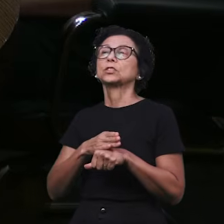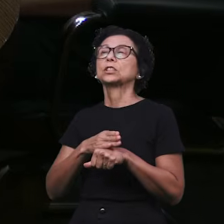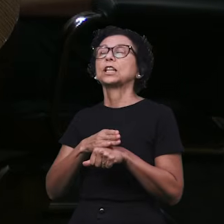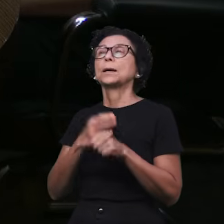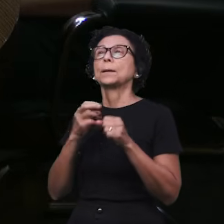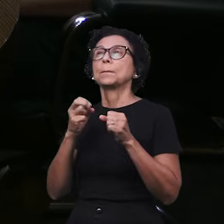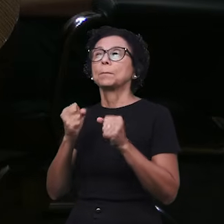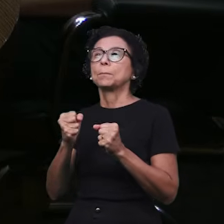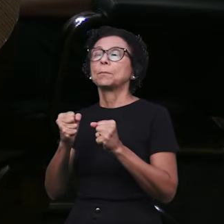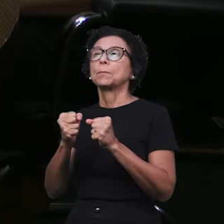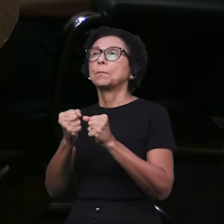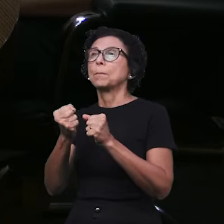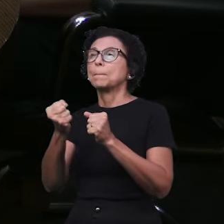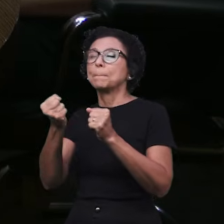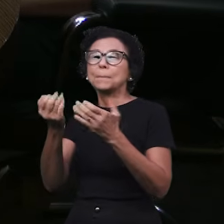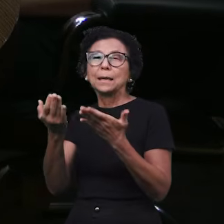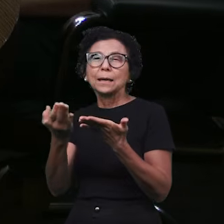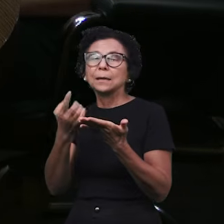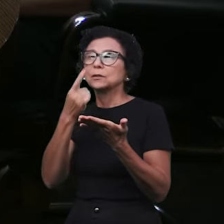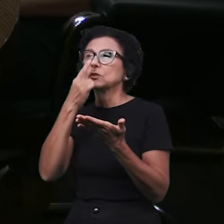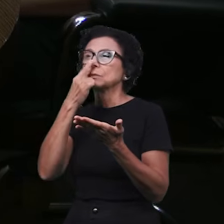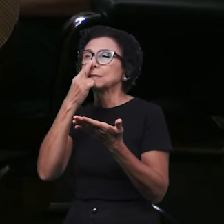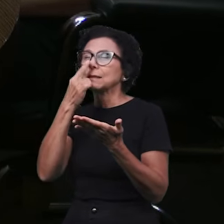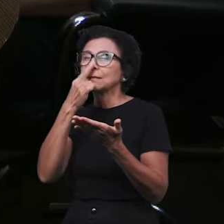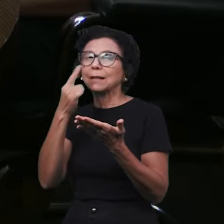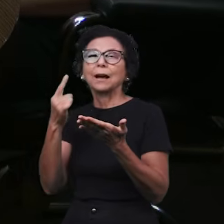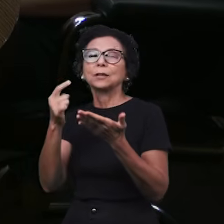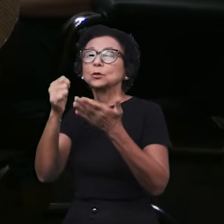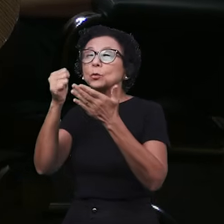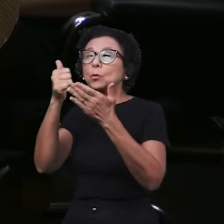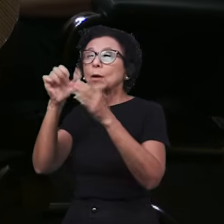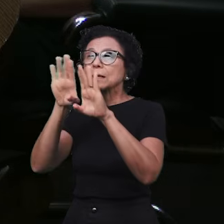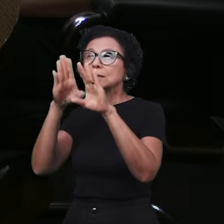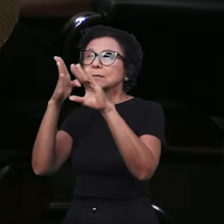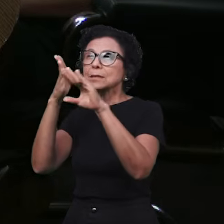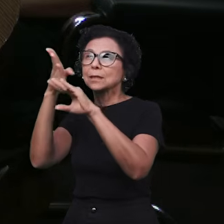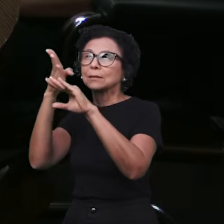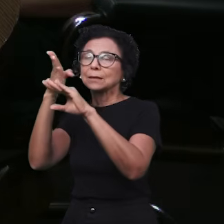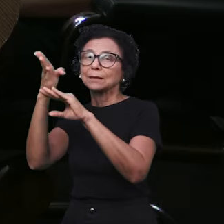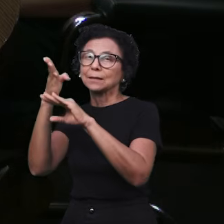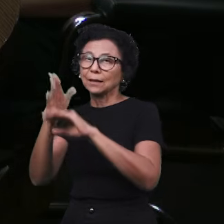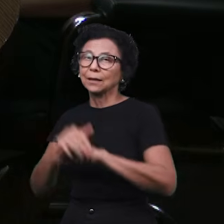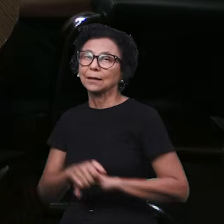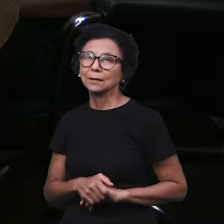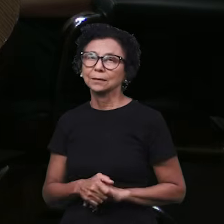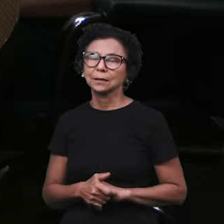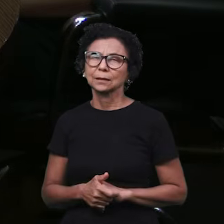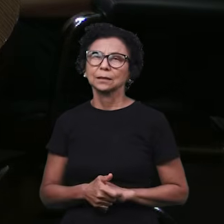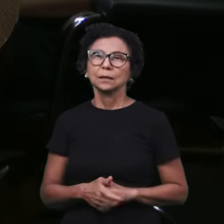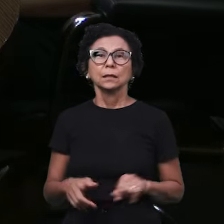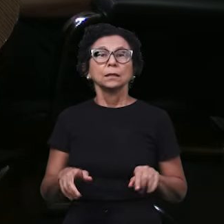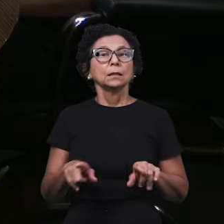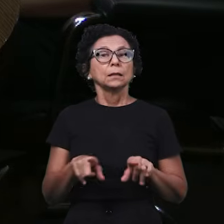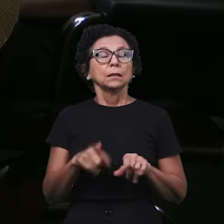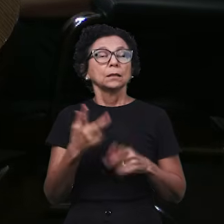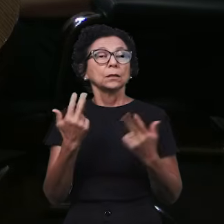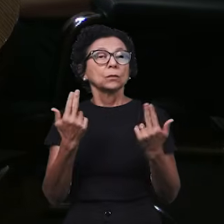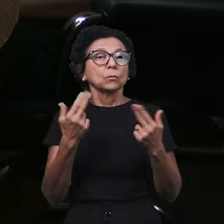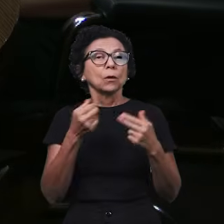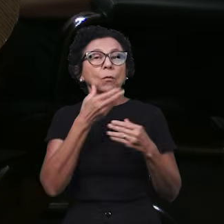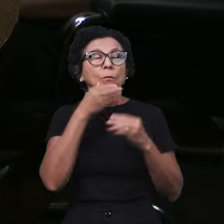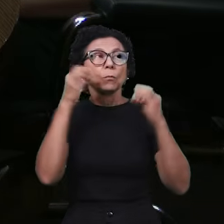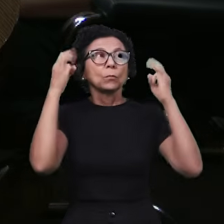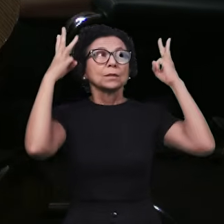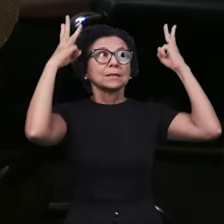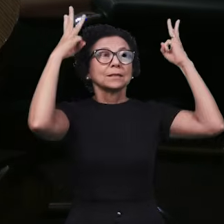de intimidade, né? O momento Glória que a Deus. Moisés subia ao monte, Exatamente, isso mesmo. intimidade com Deus. Então, assim, vou levar-te aos altos montes, traz intimidade.